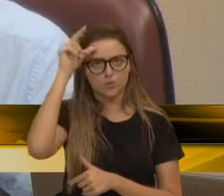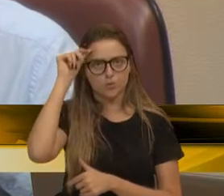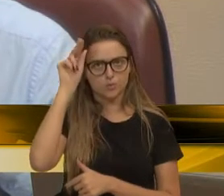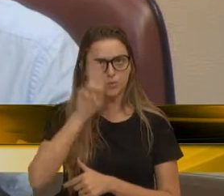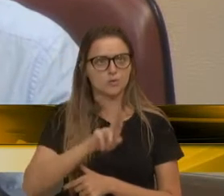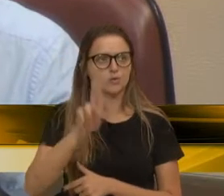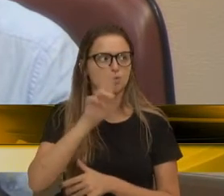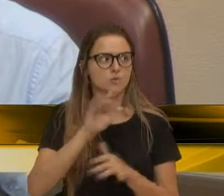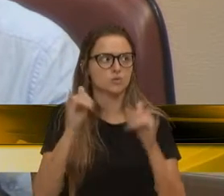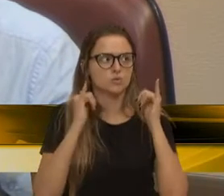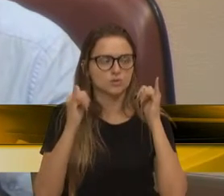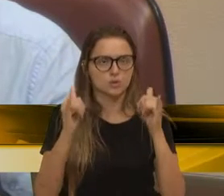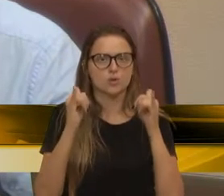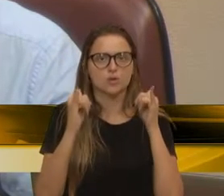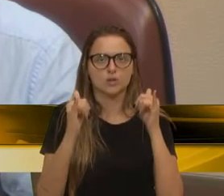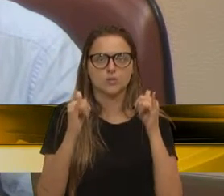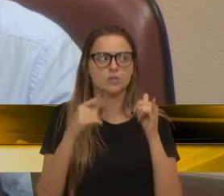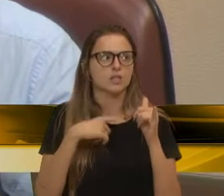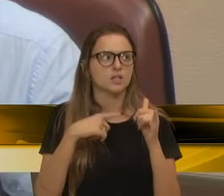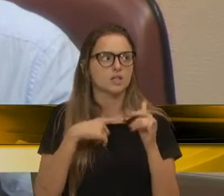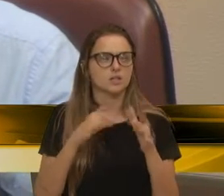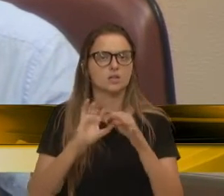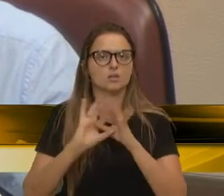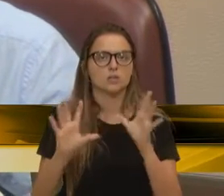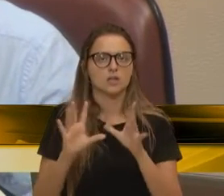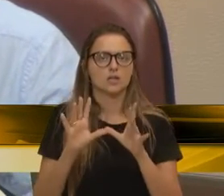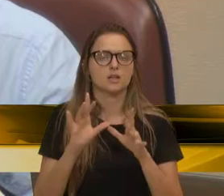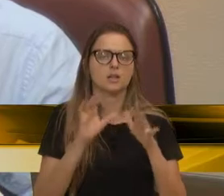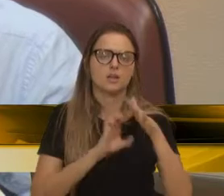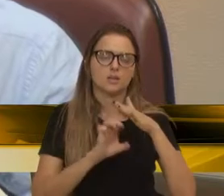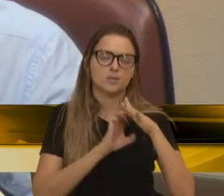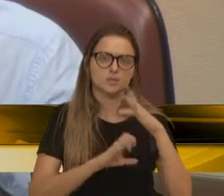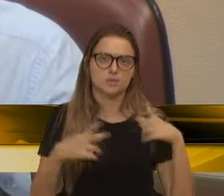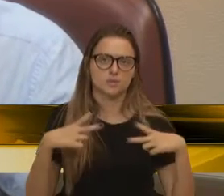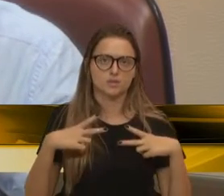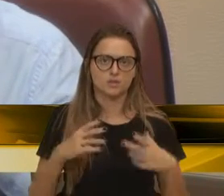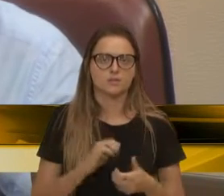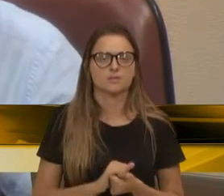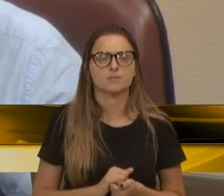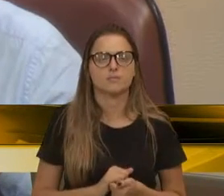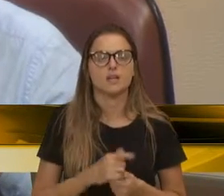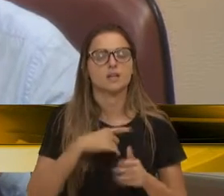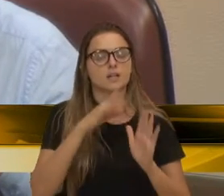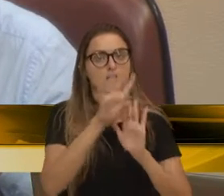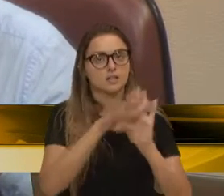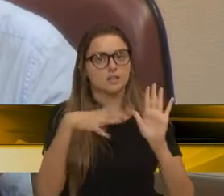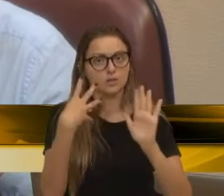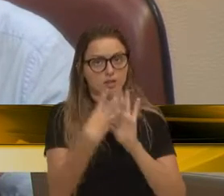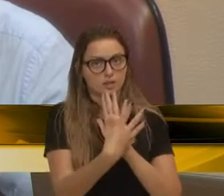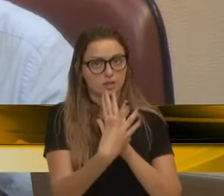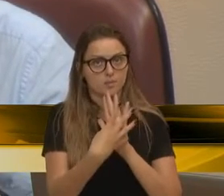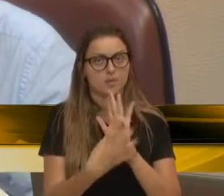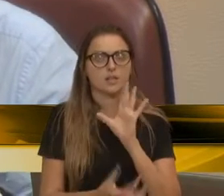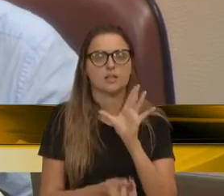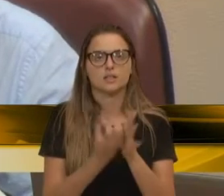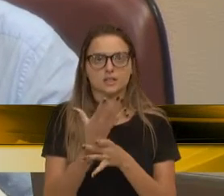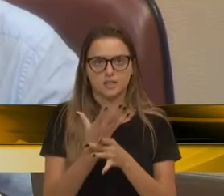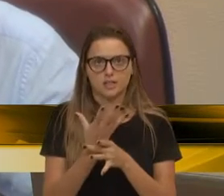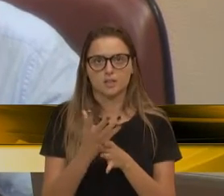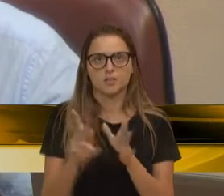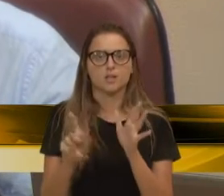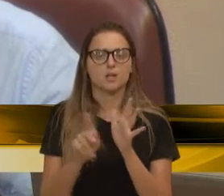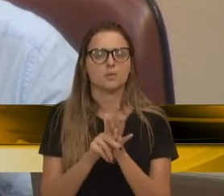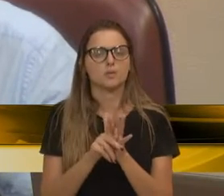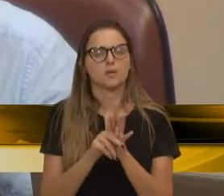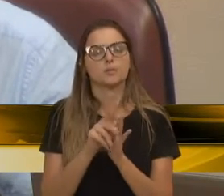por ônibus concedido ao particular considerando a planilha tarifária elaborada pela de